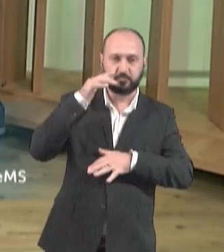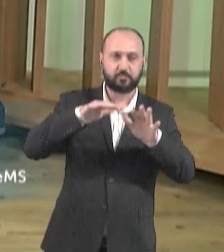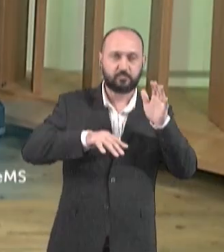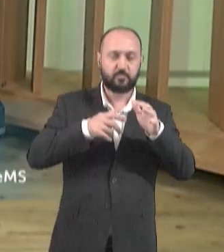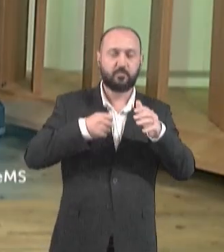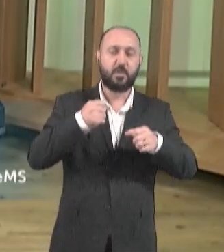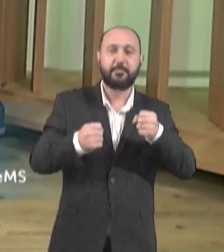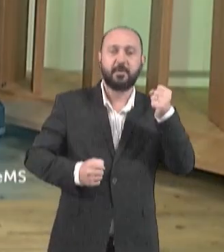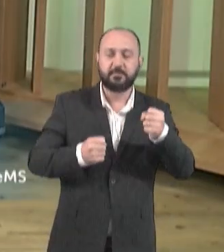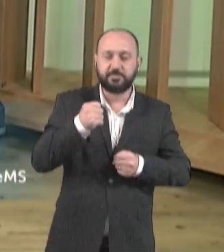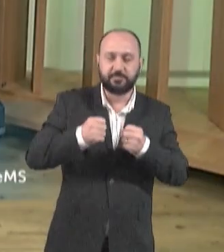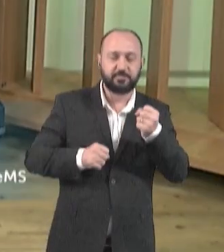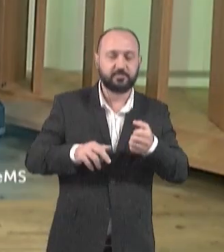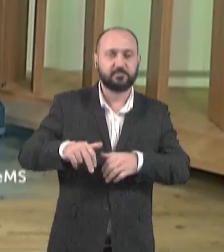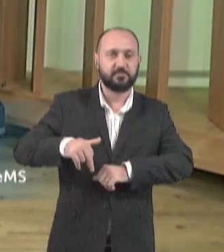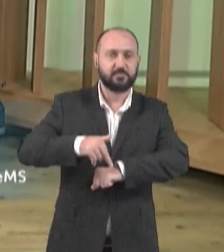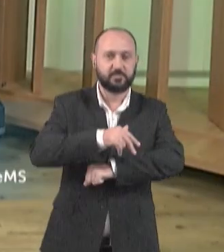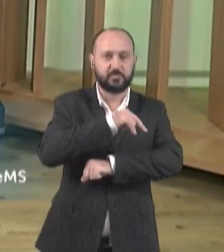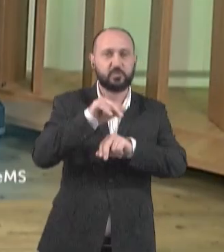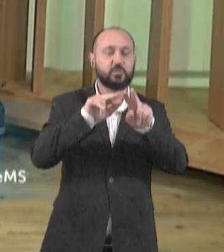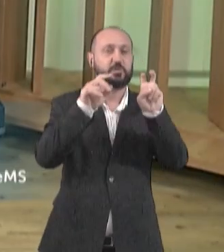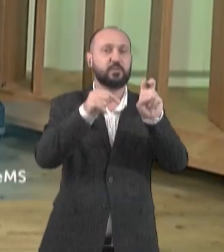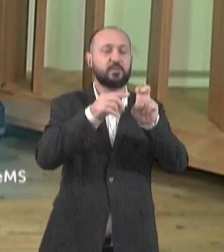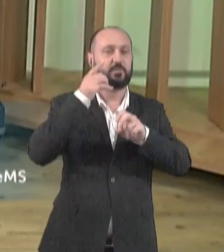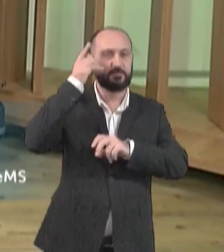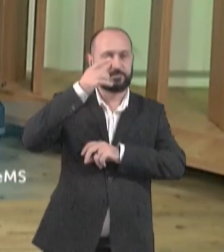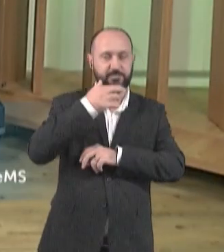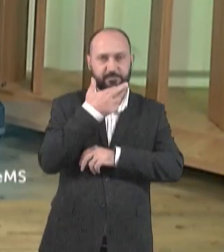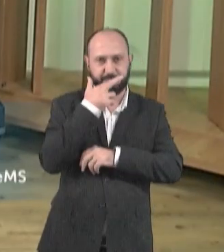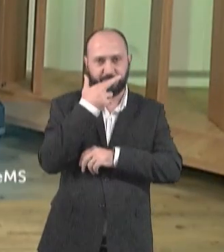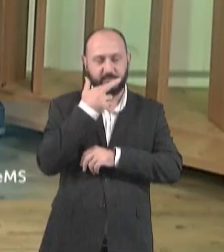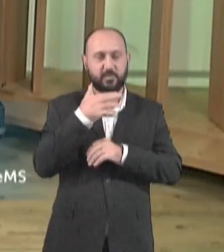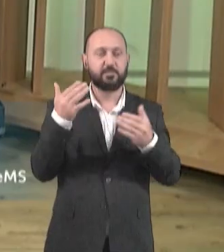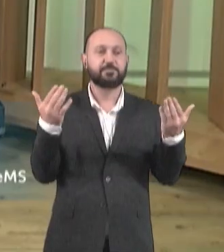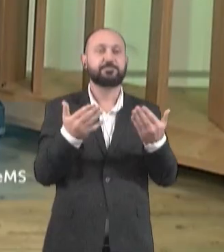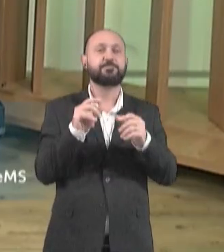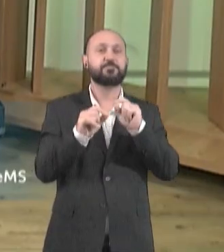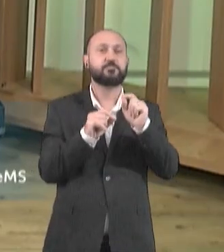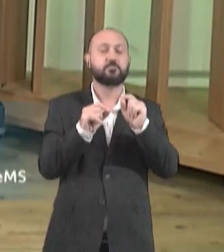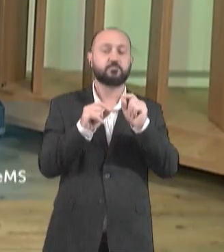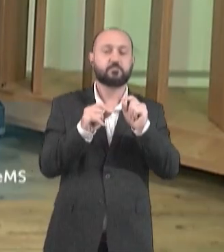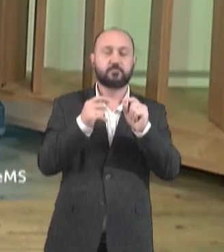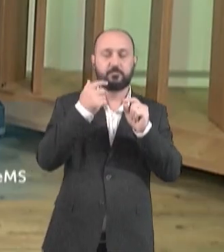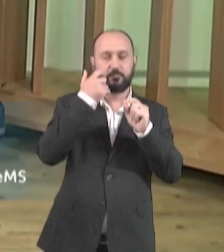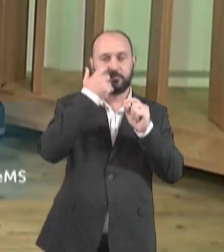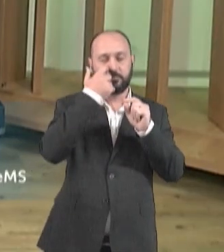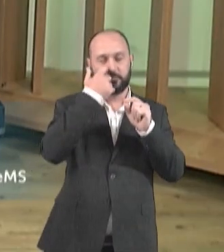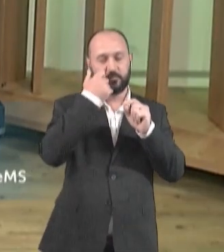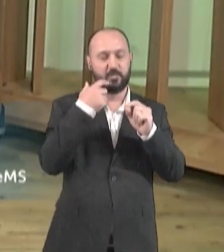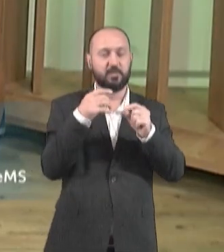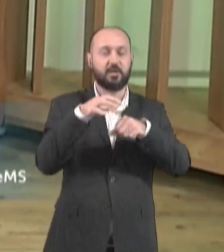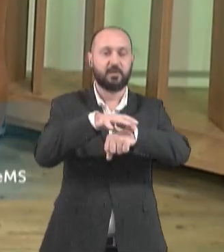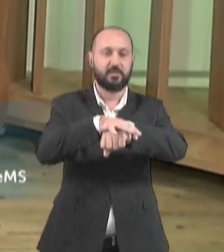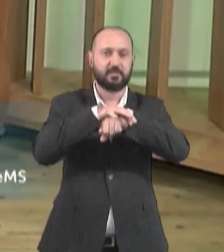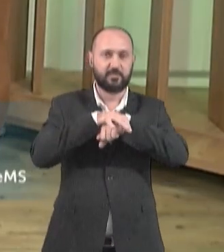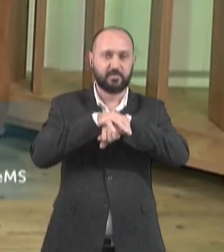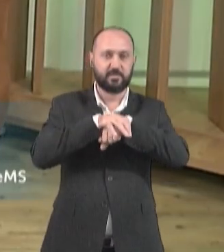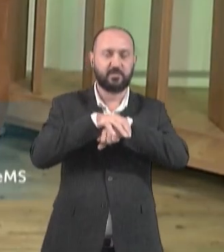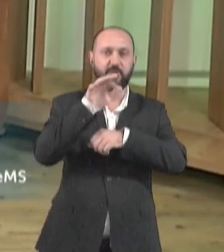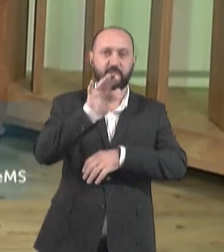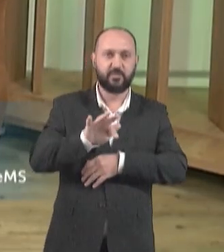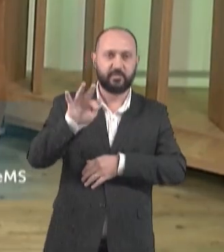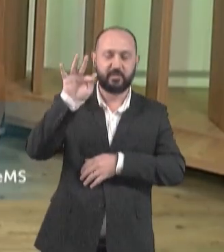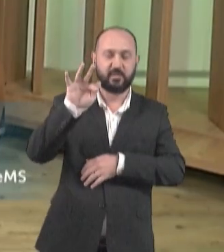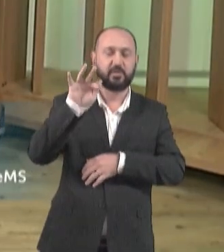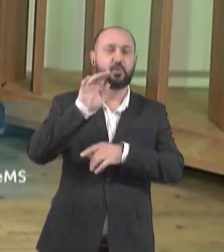às vezes uma corrida, uma caminhada que vai falar sobre o tema, deputado Renato. Hoje, representantes da Defensoria Pública da